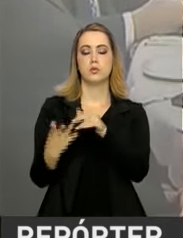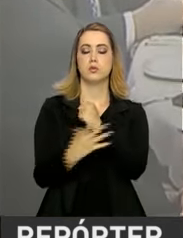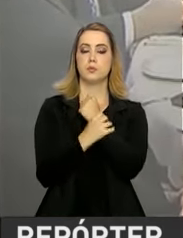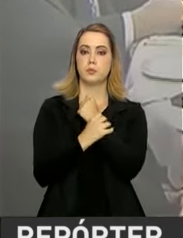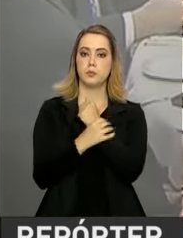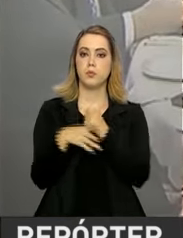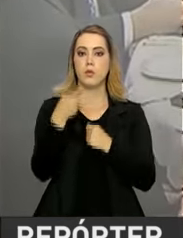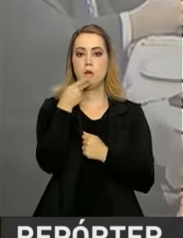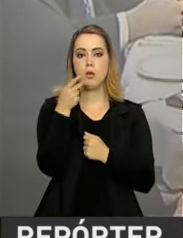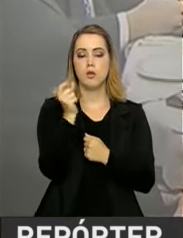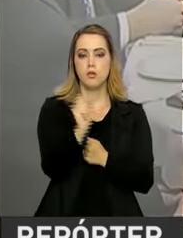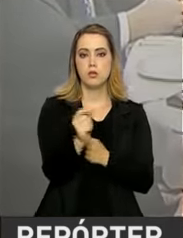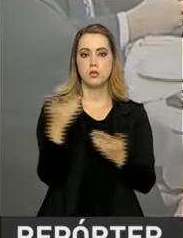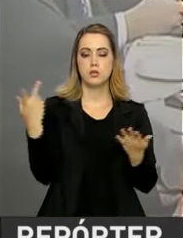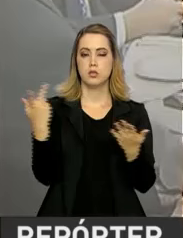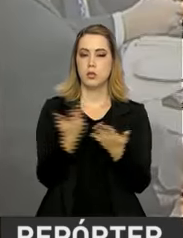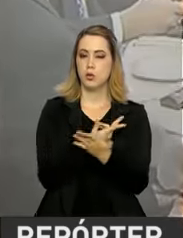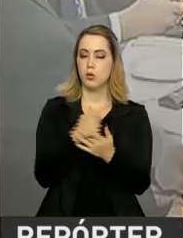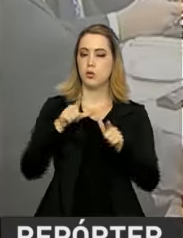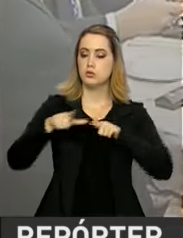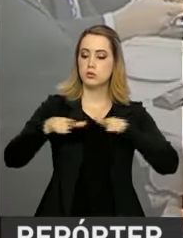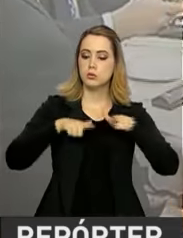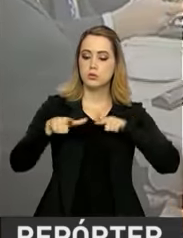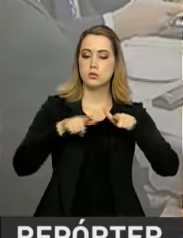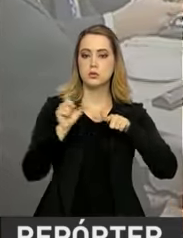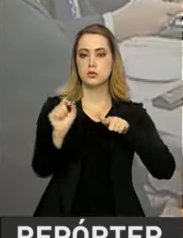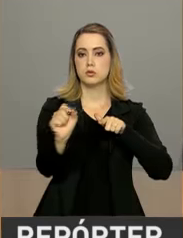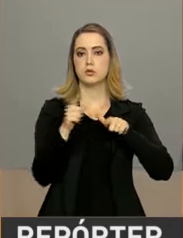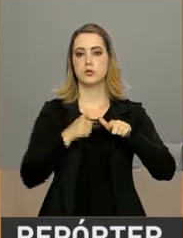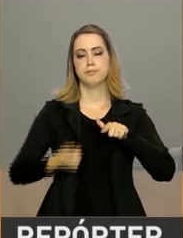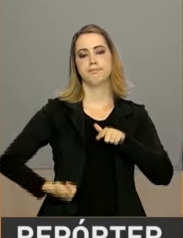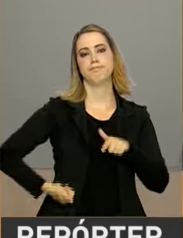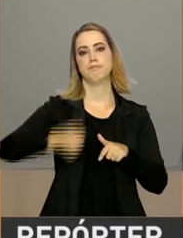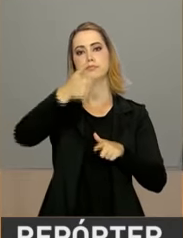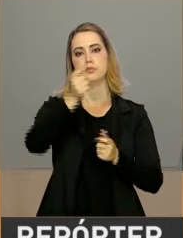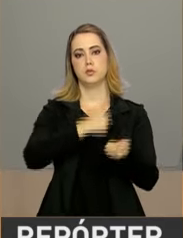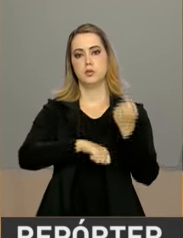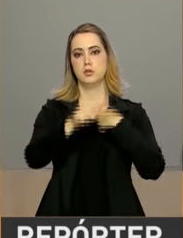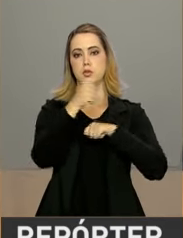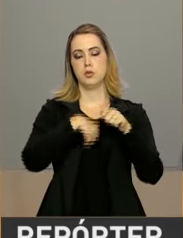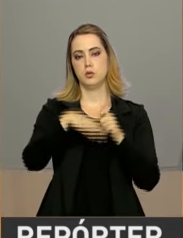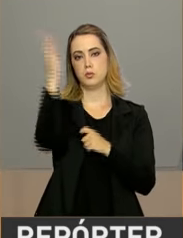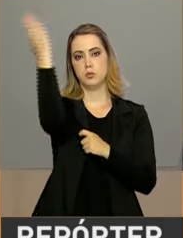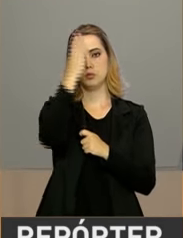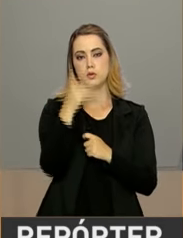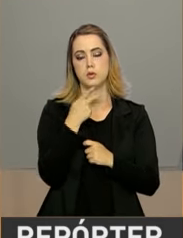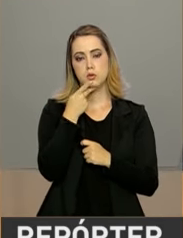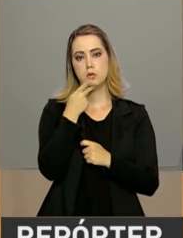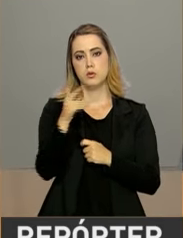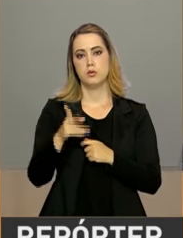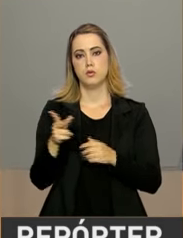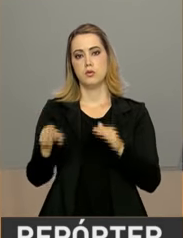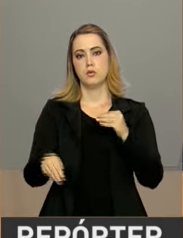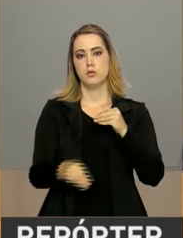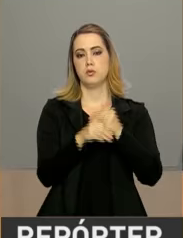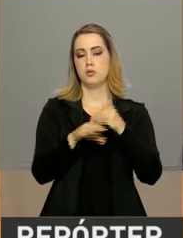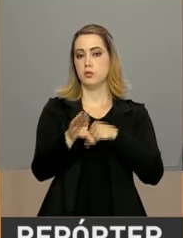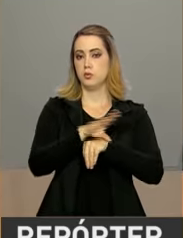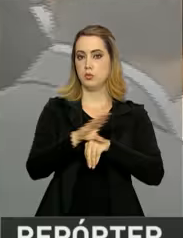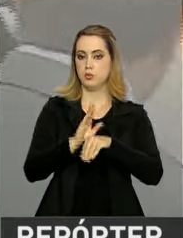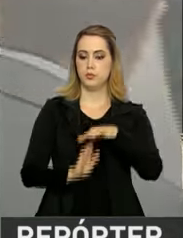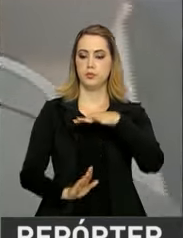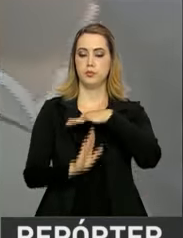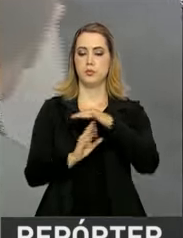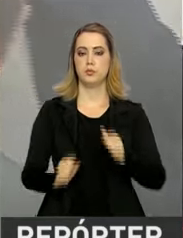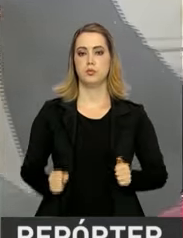presidente disse que tem atuado para reequilibrar as contas do país citou a medida que limita o crescimento dos gastos públicos e